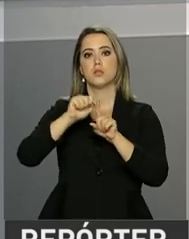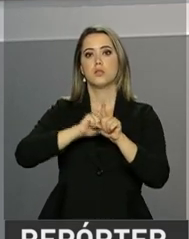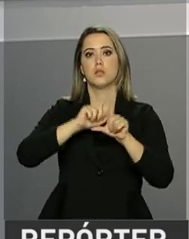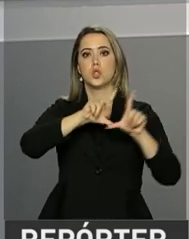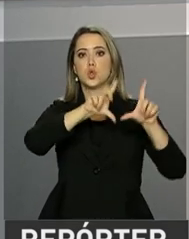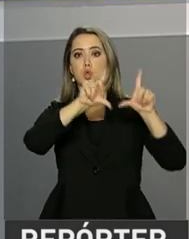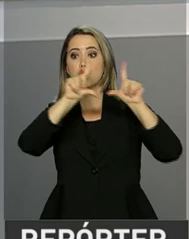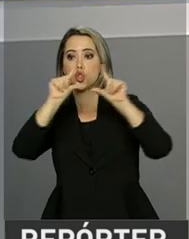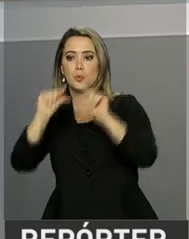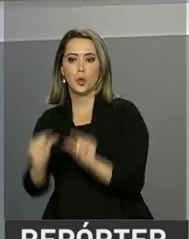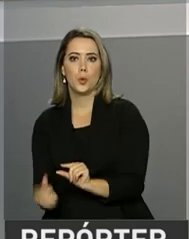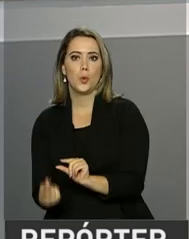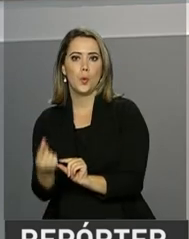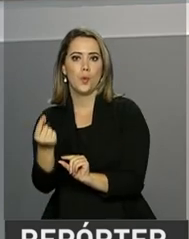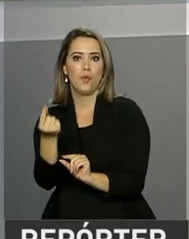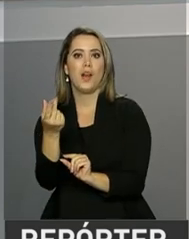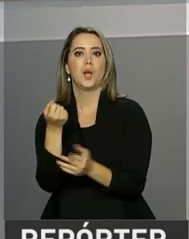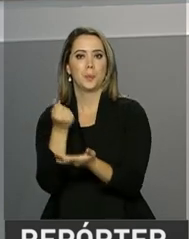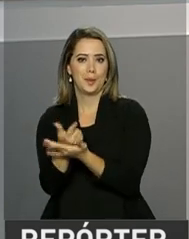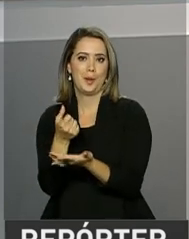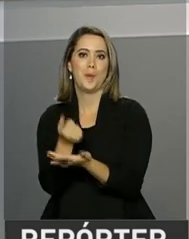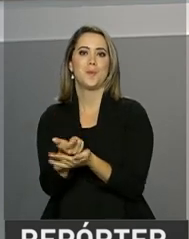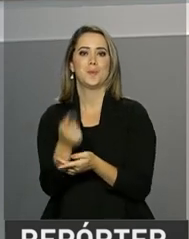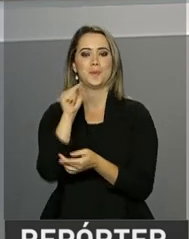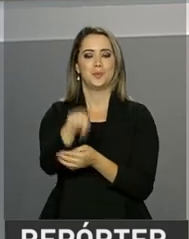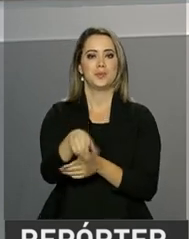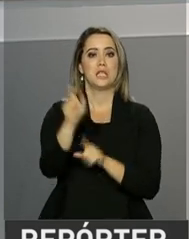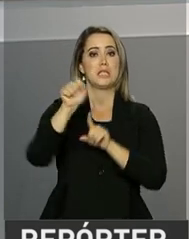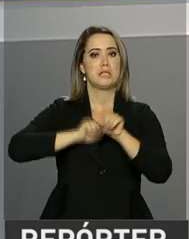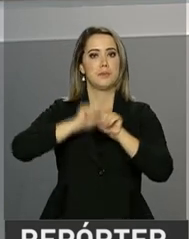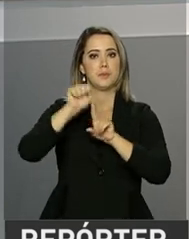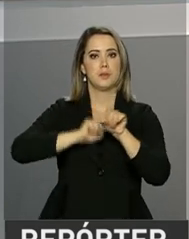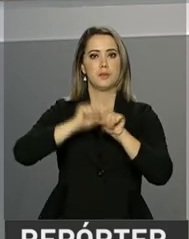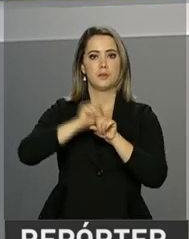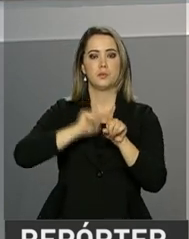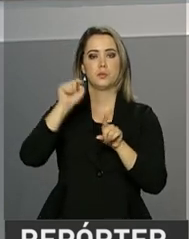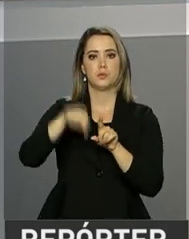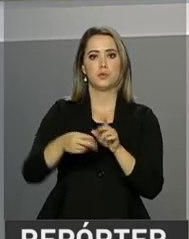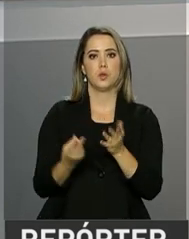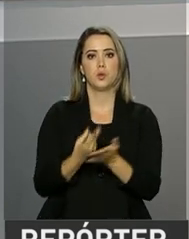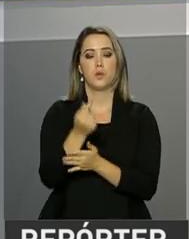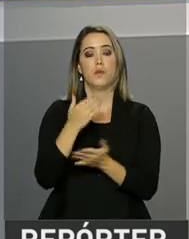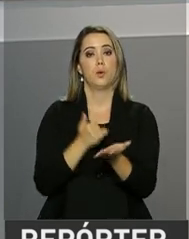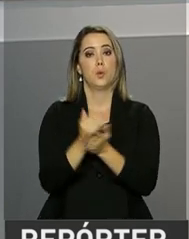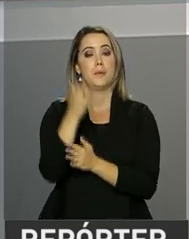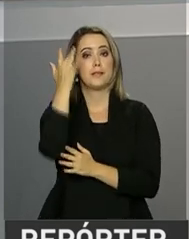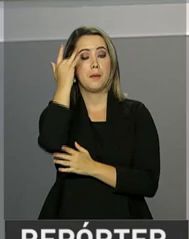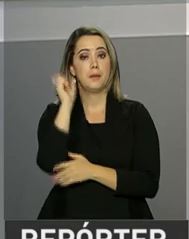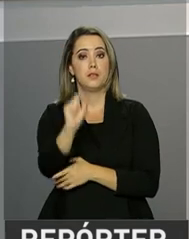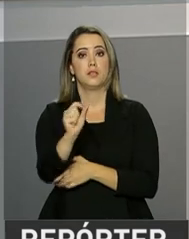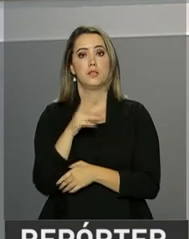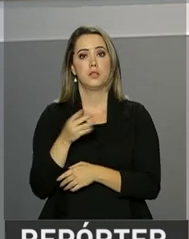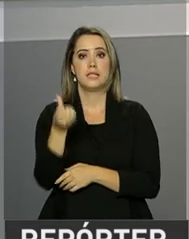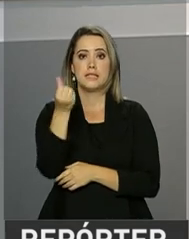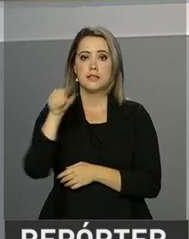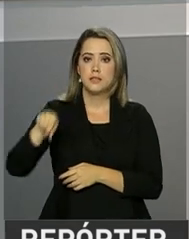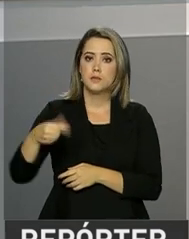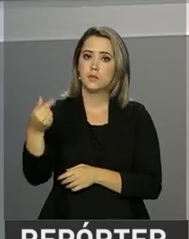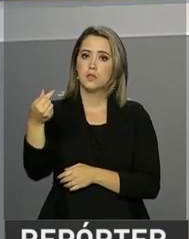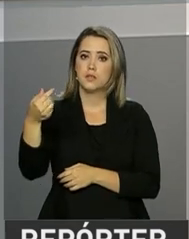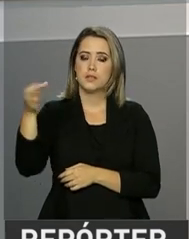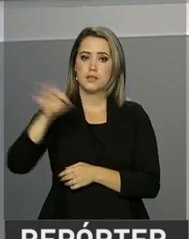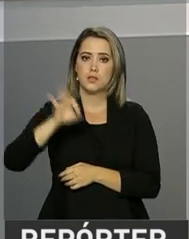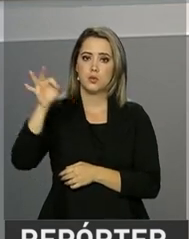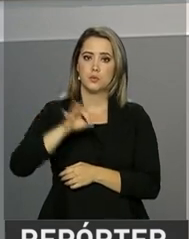diminuir o custo do gás para o consumidor. Neste mês, excepcionalmente, o reajuste começa amanhã e foi de